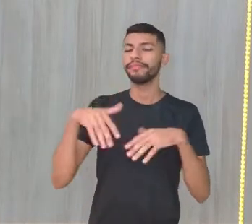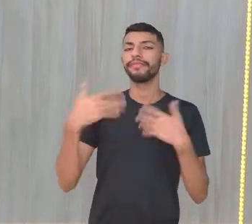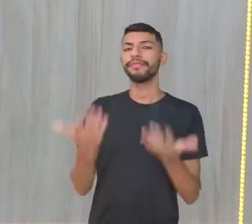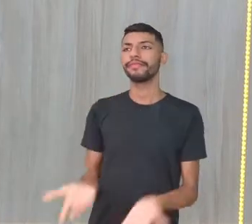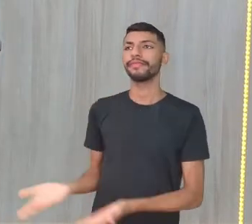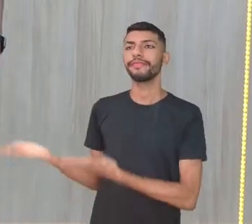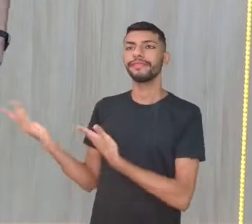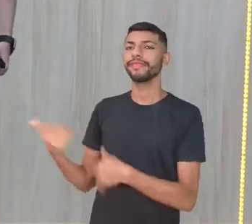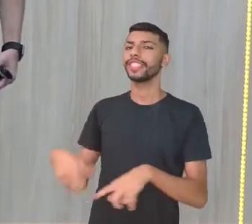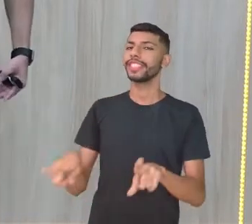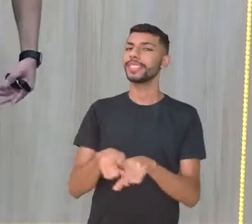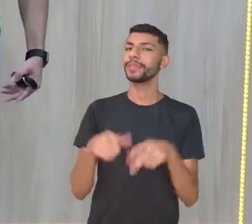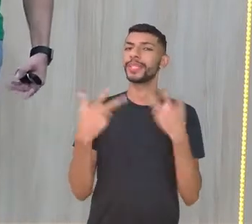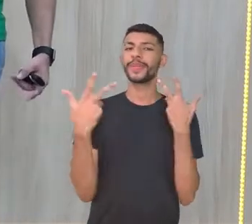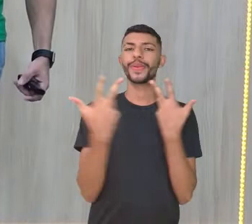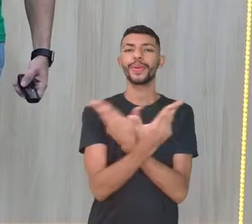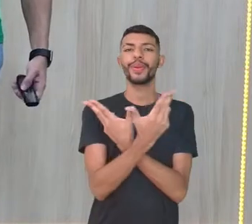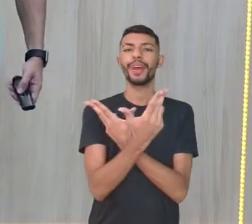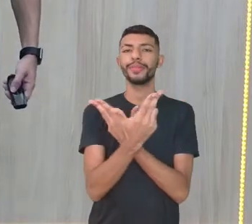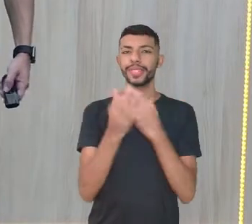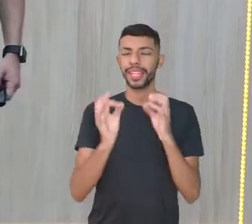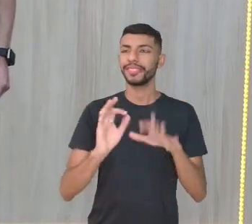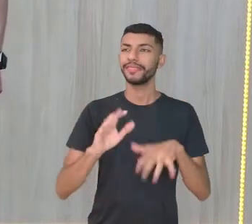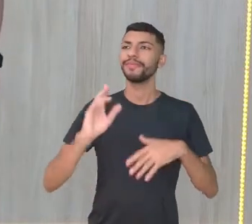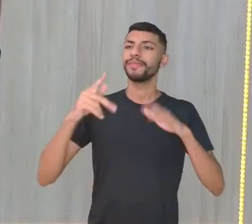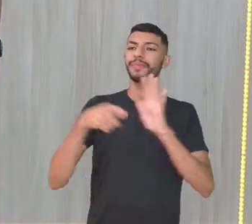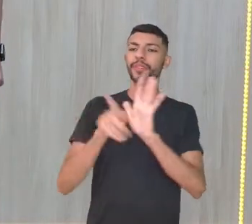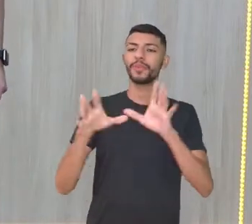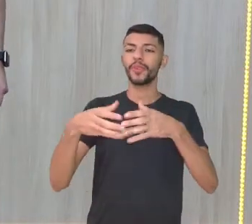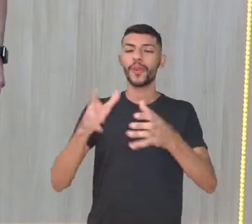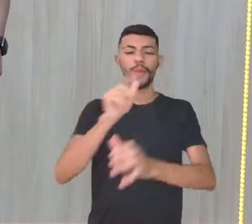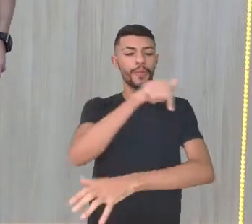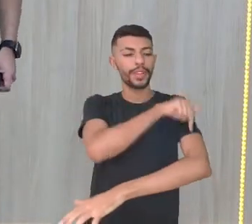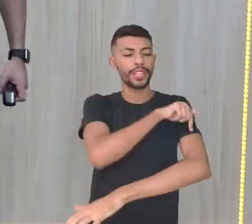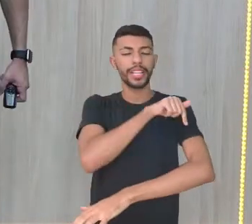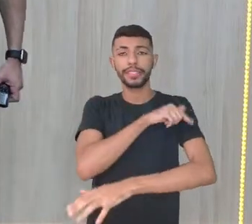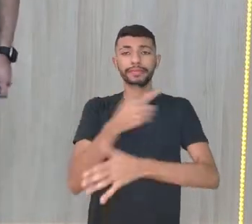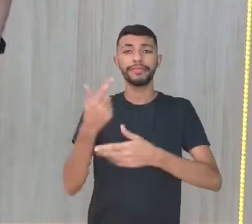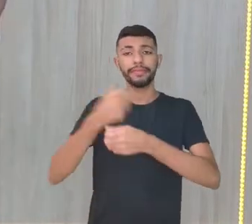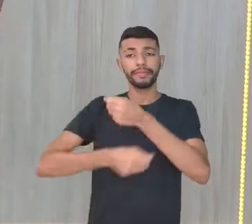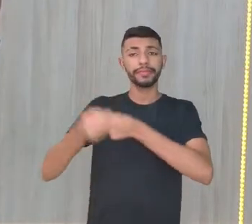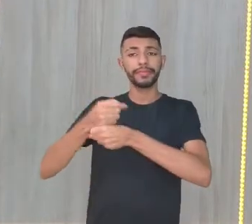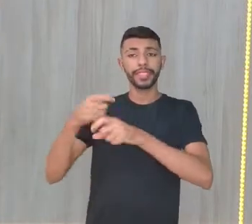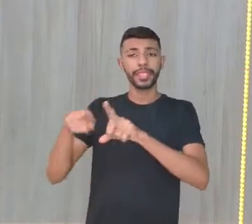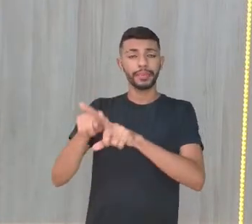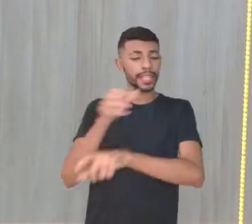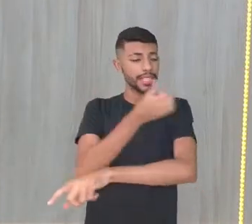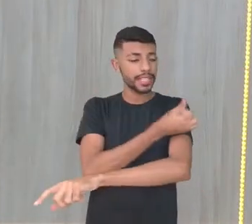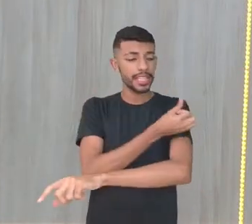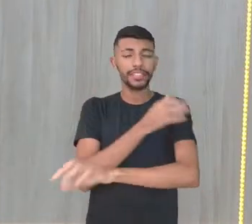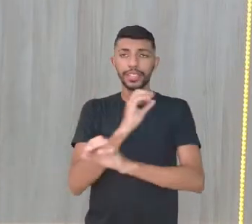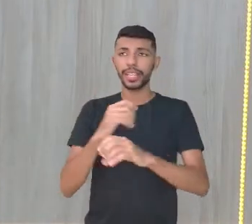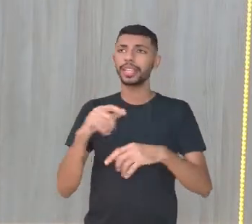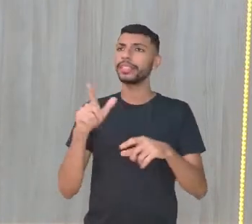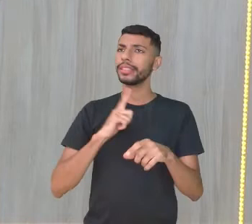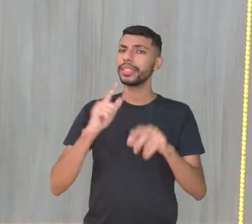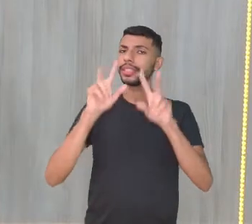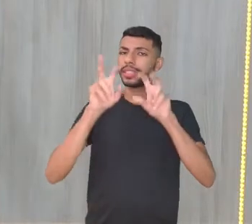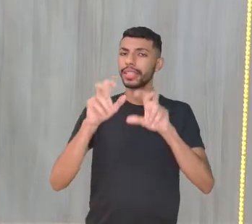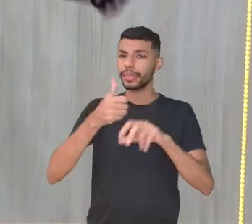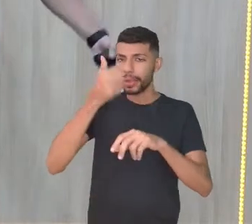não é diferente para o pessoal do 7º ano, certo? Mesma coisa lá no 6º ano. Tem assuntos que eles vão ver pela primeira vez.